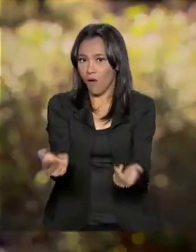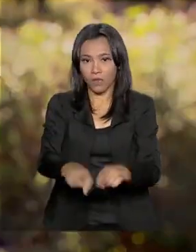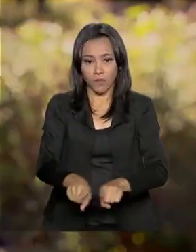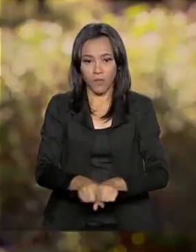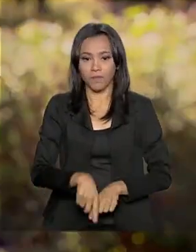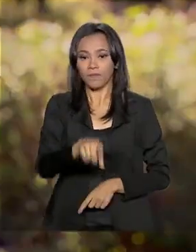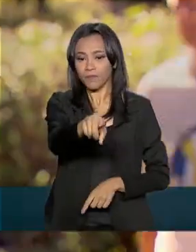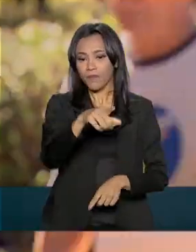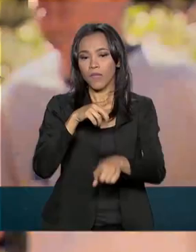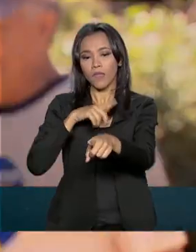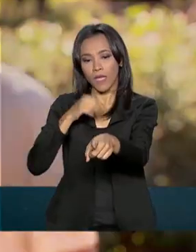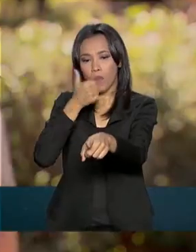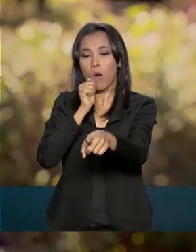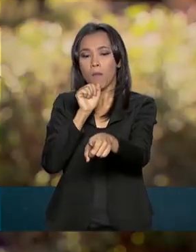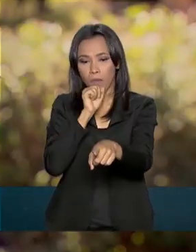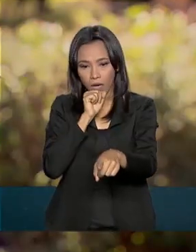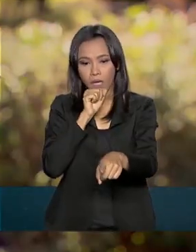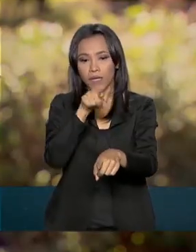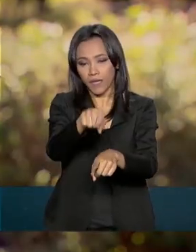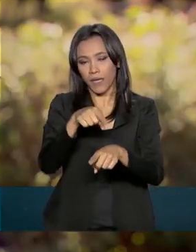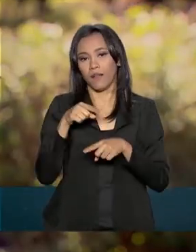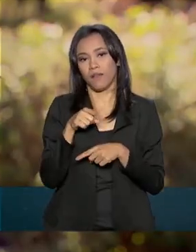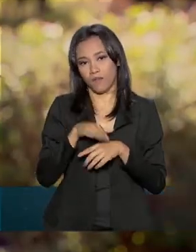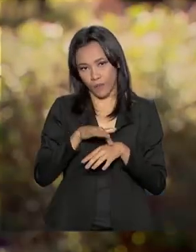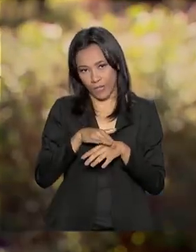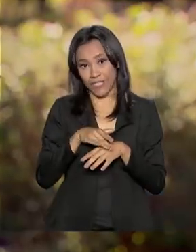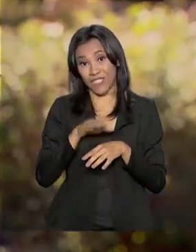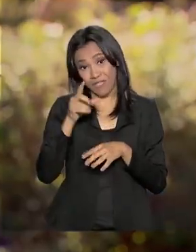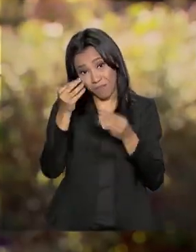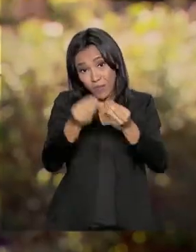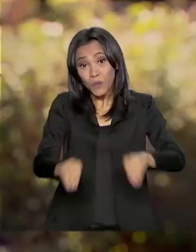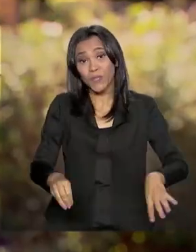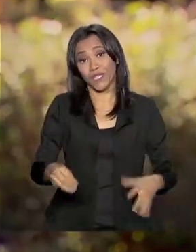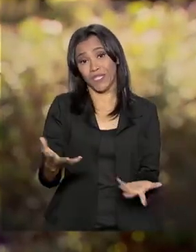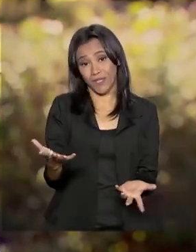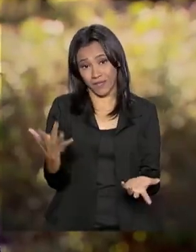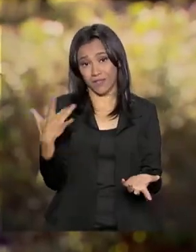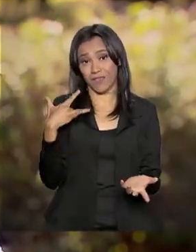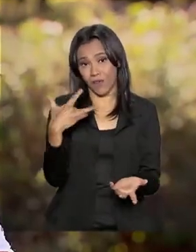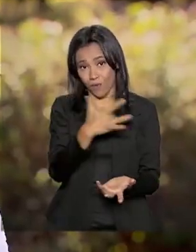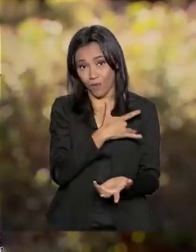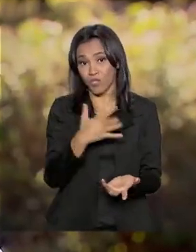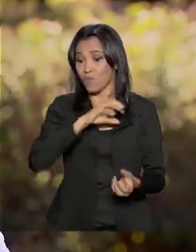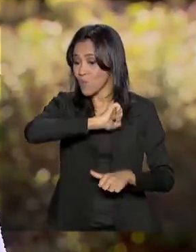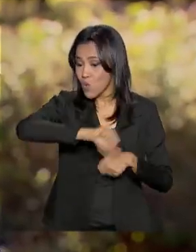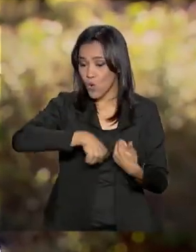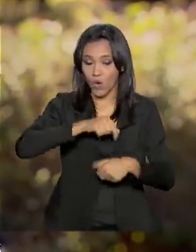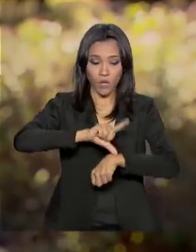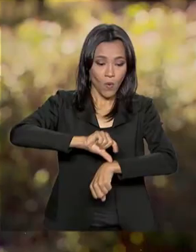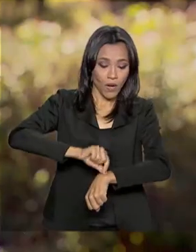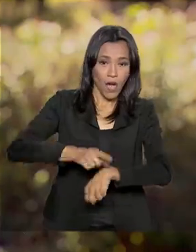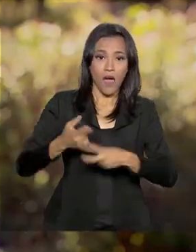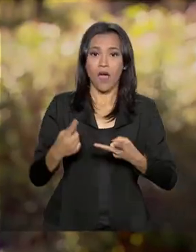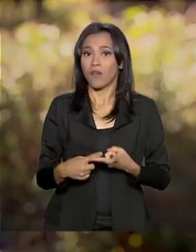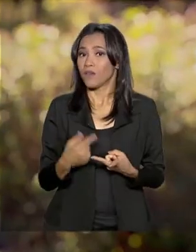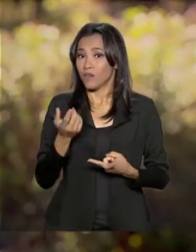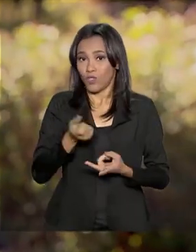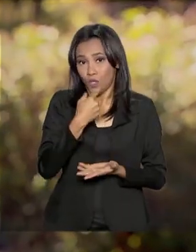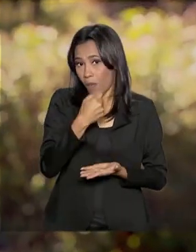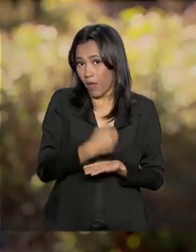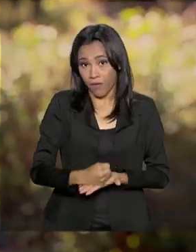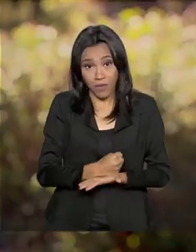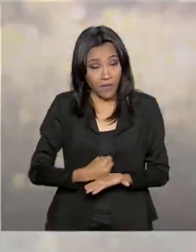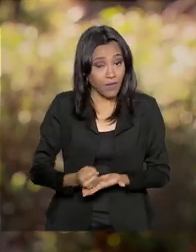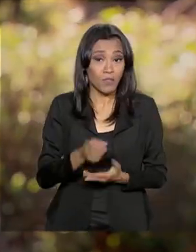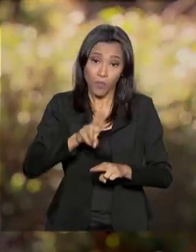tua mãe é diabética e se prejudicou muito ano os horários de remédio muda todo o sistema do corpo dela muda o próprio google do